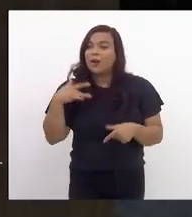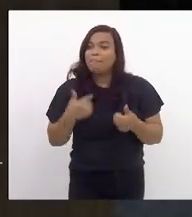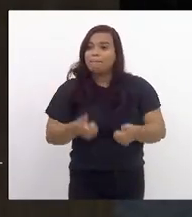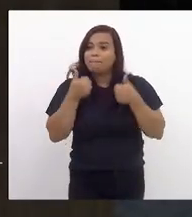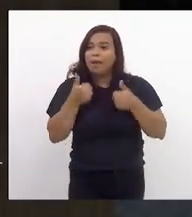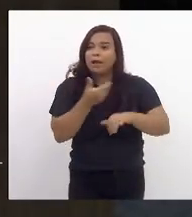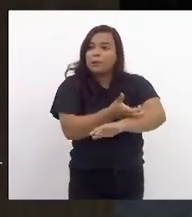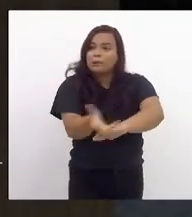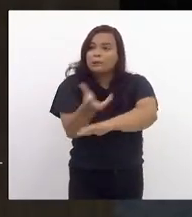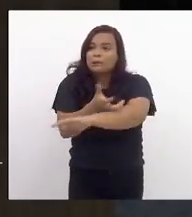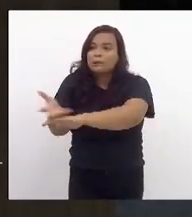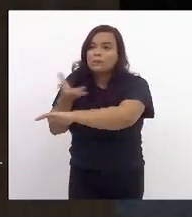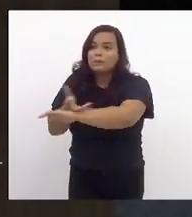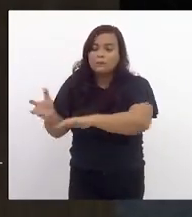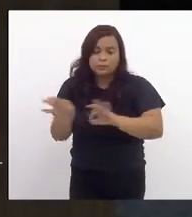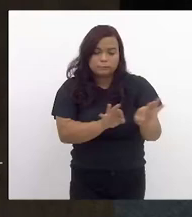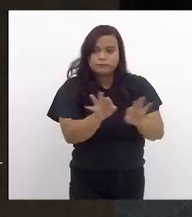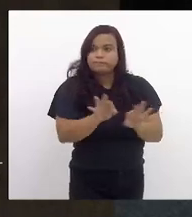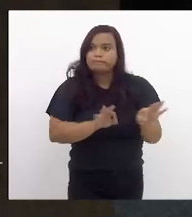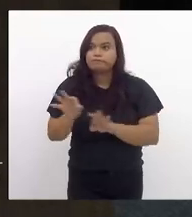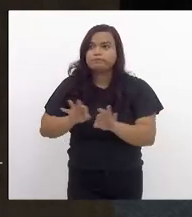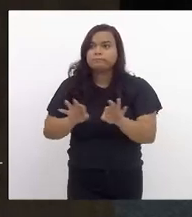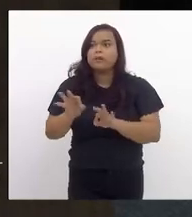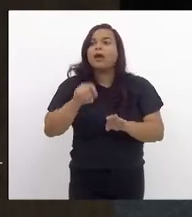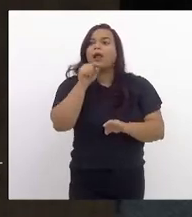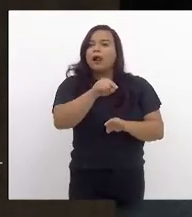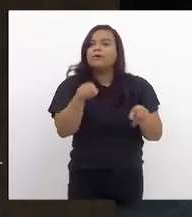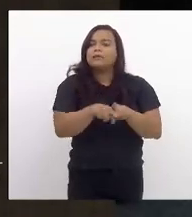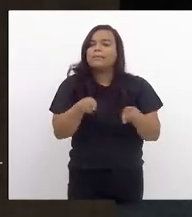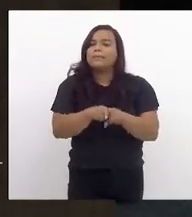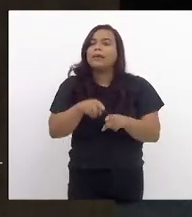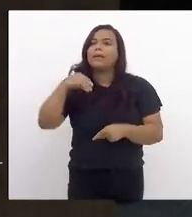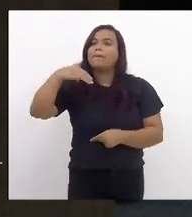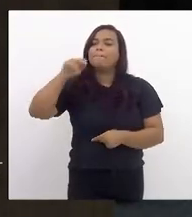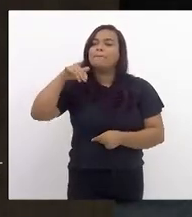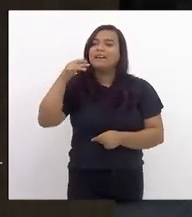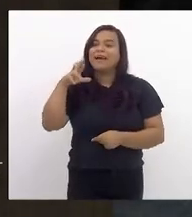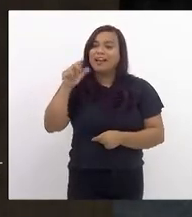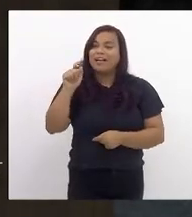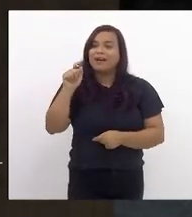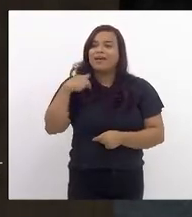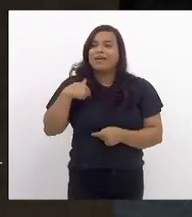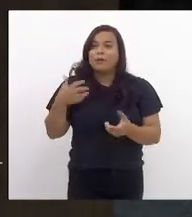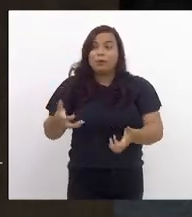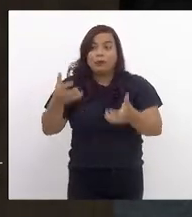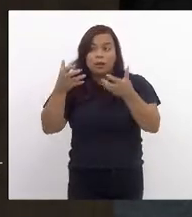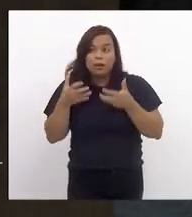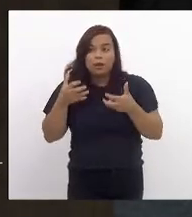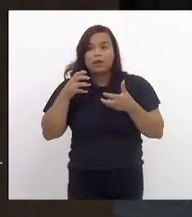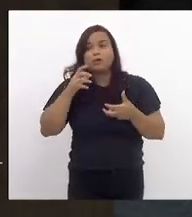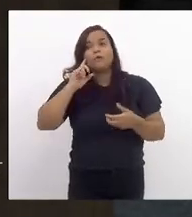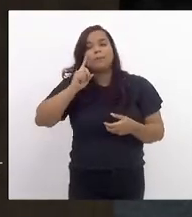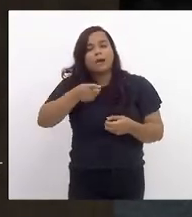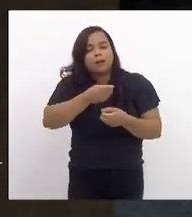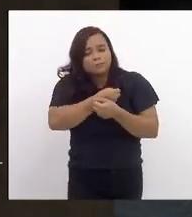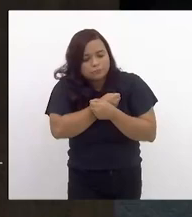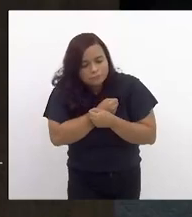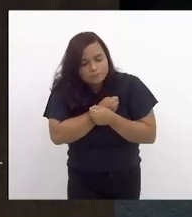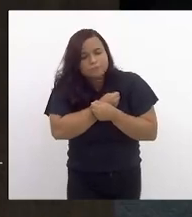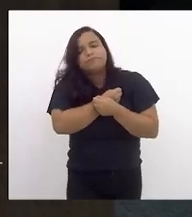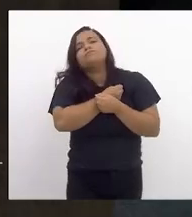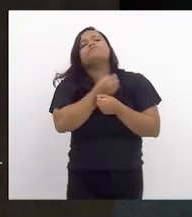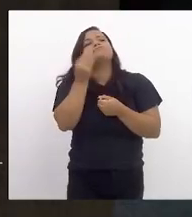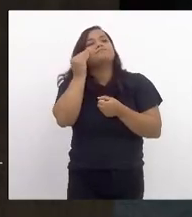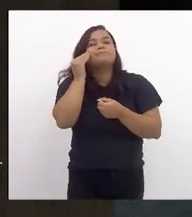comunitárias e populares na comunidade da Babilônia e do Chapéu Mangueira. Então, quero mandar aqui um beijo para a Regina Celli e enaltecer a proposta da